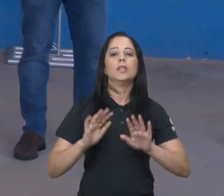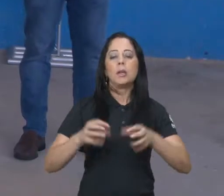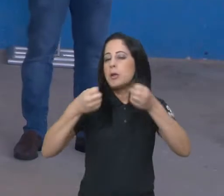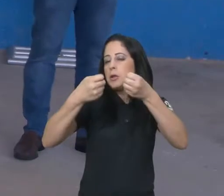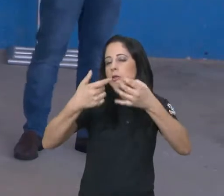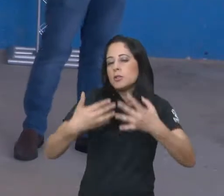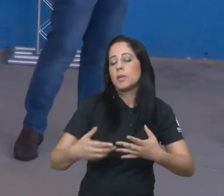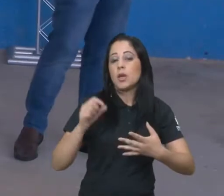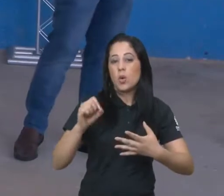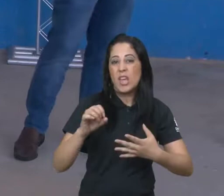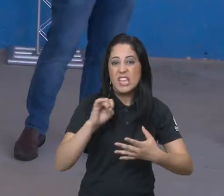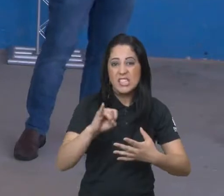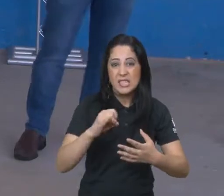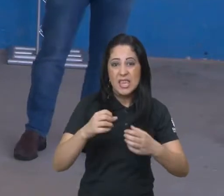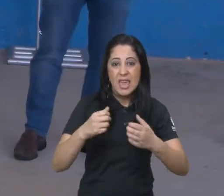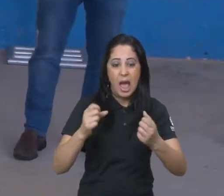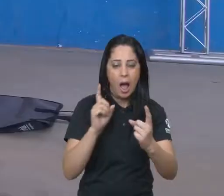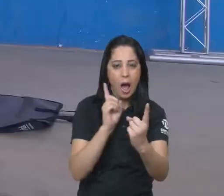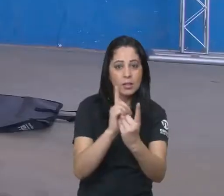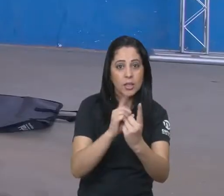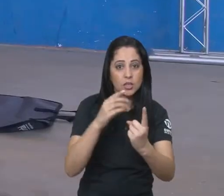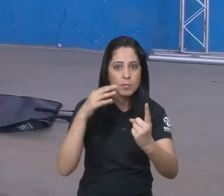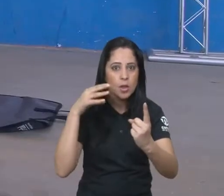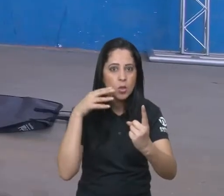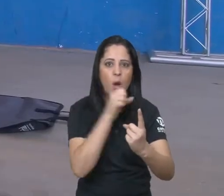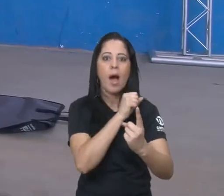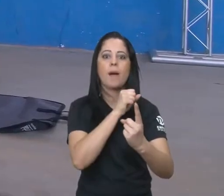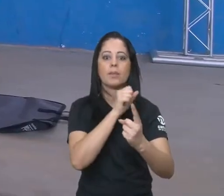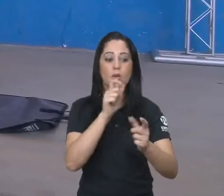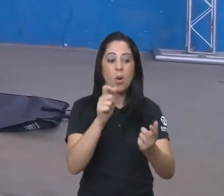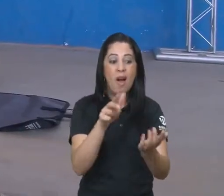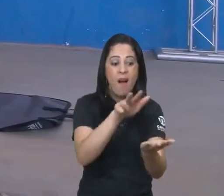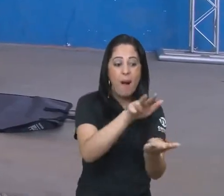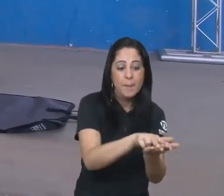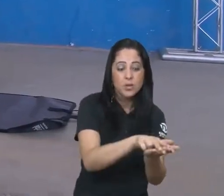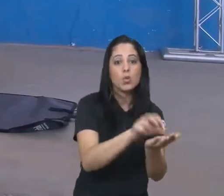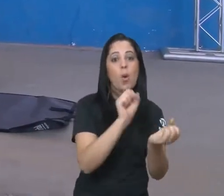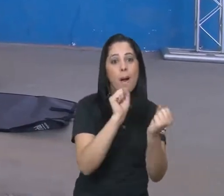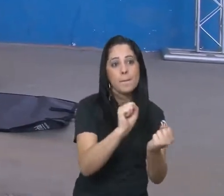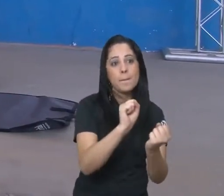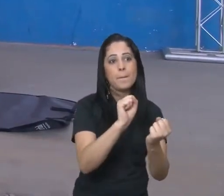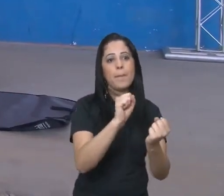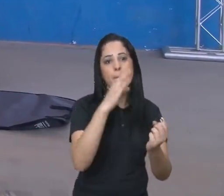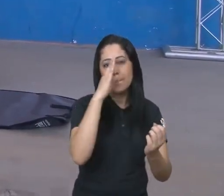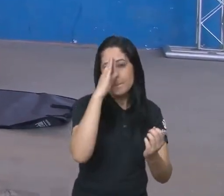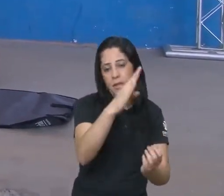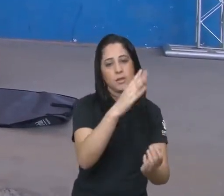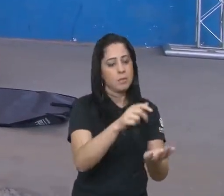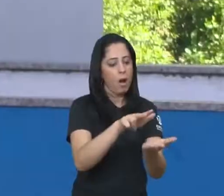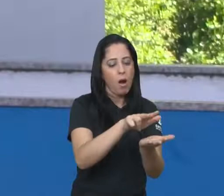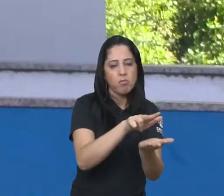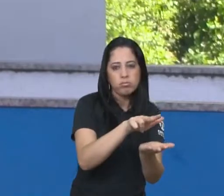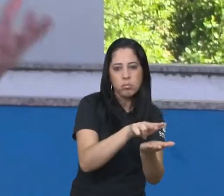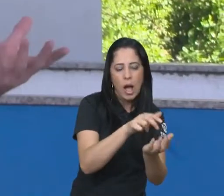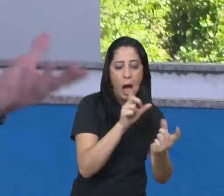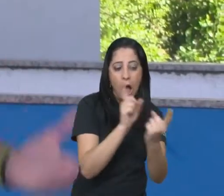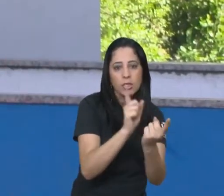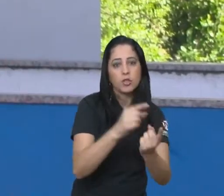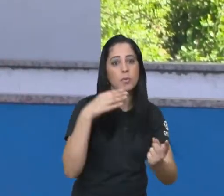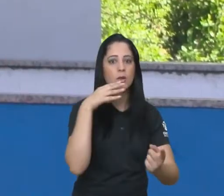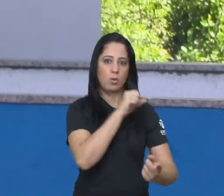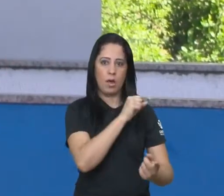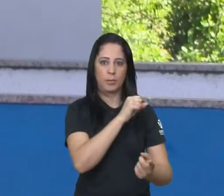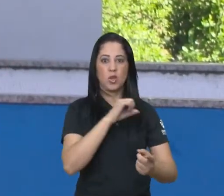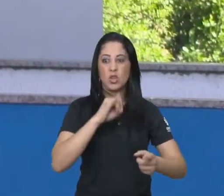projeto Cor Mais Ação, explica que o atendimento rápido é crucial para a sobrevivência da vítima. Por isso,